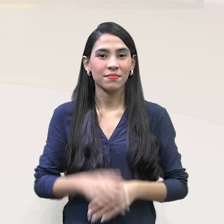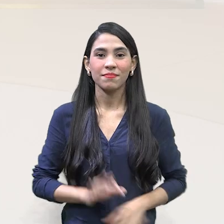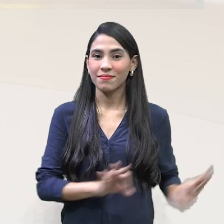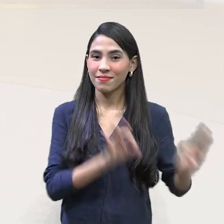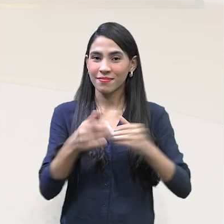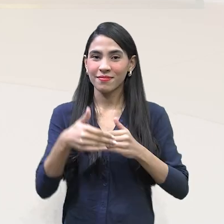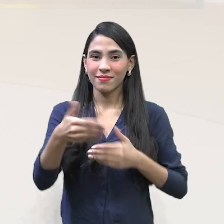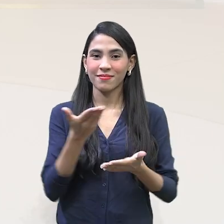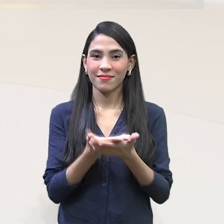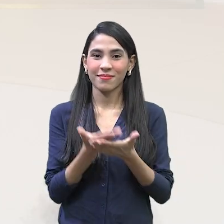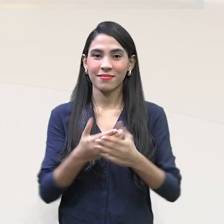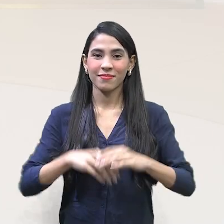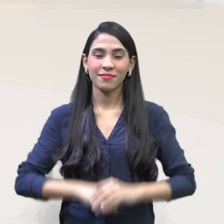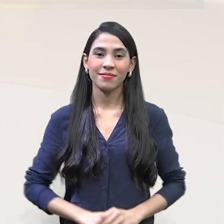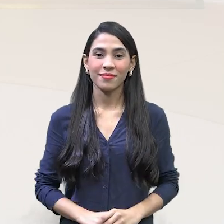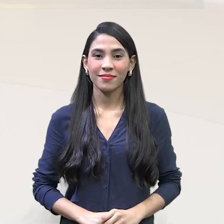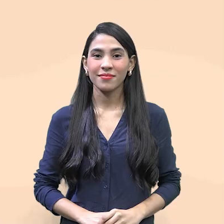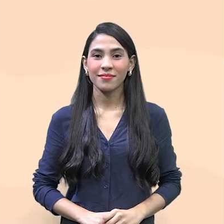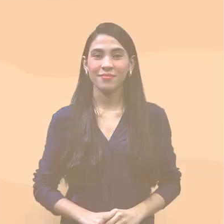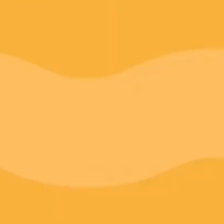então, pessoal, vamos começar a aula.